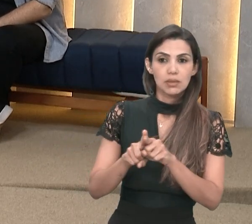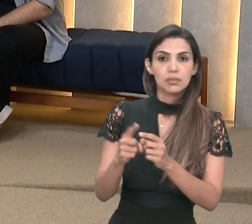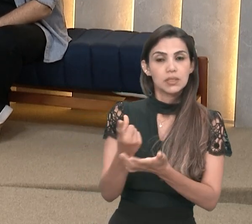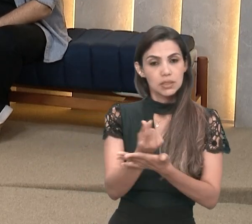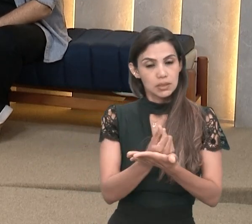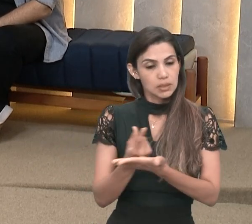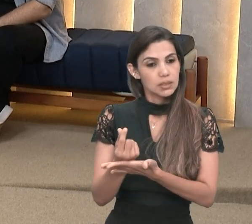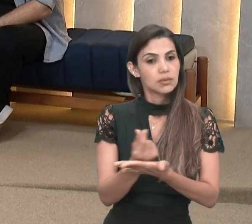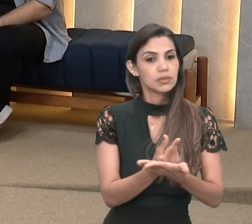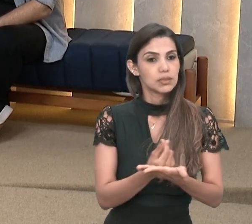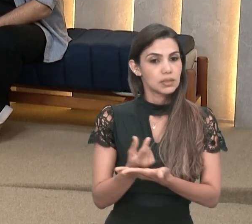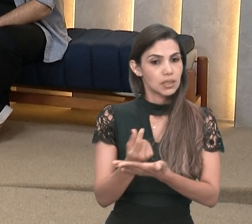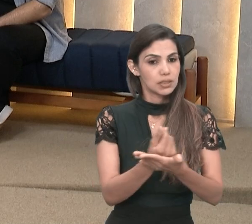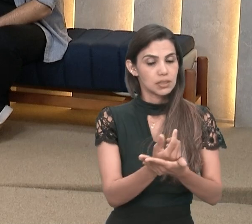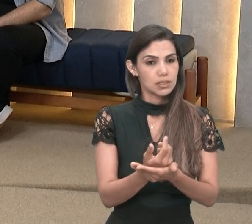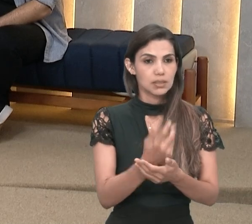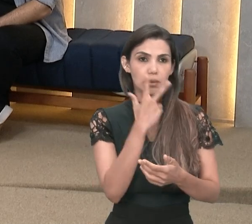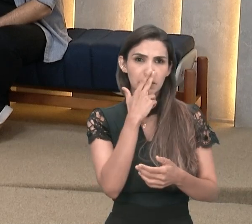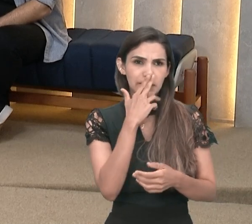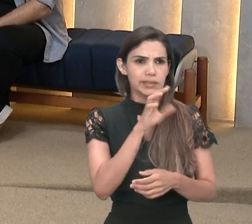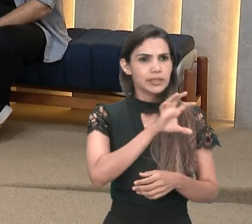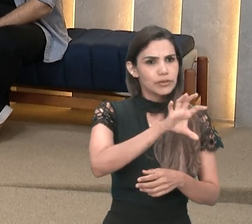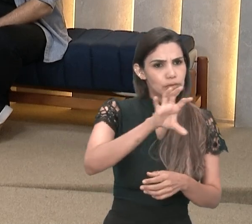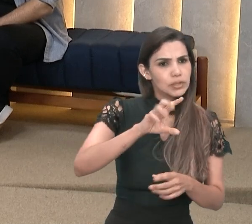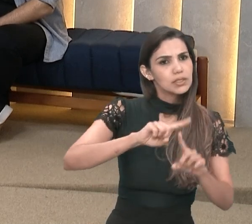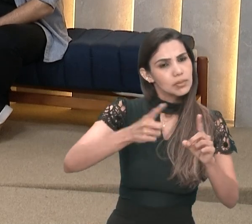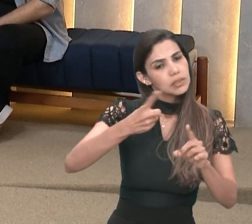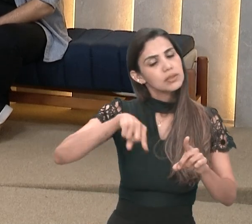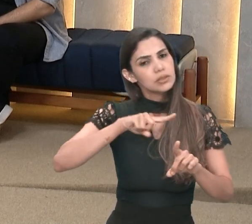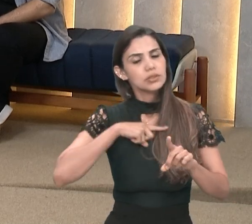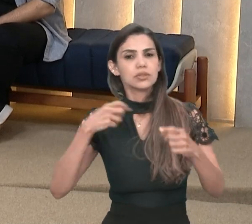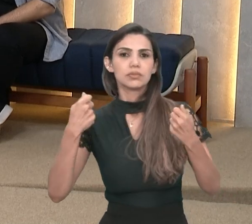povos originários, quilombolas, né,